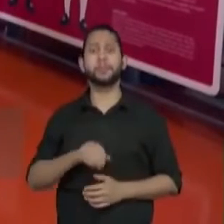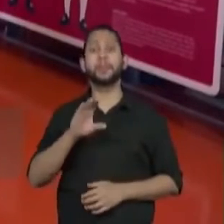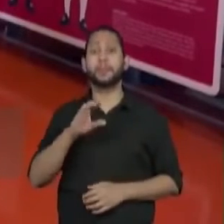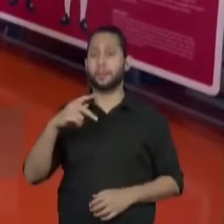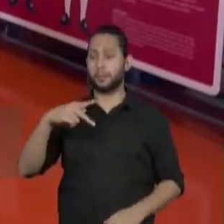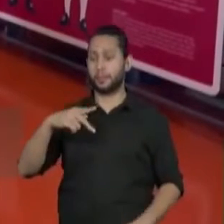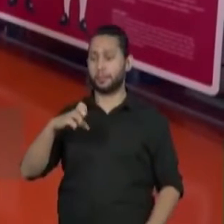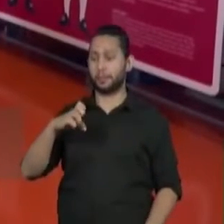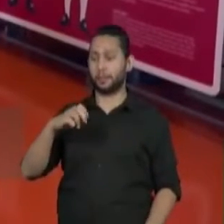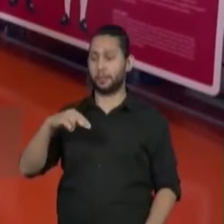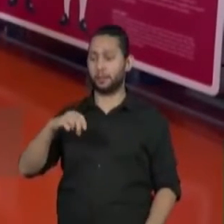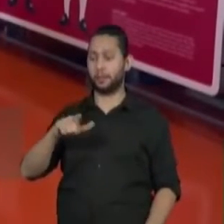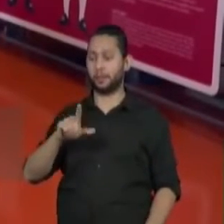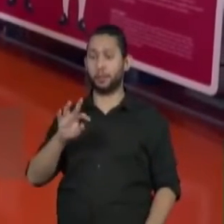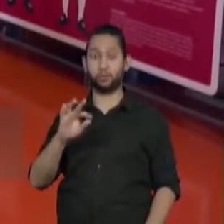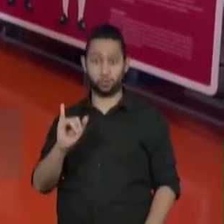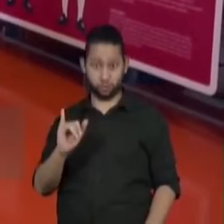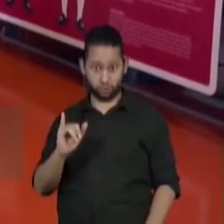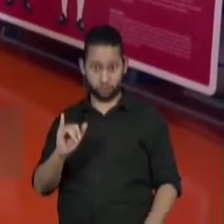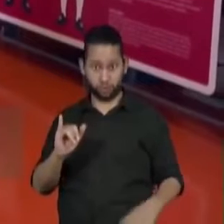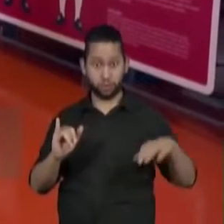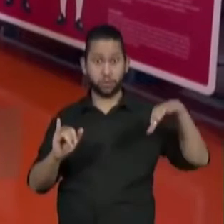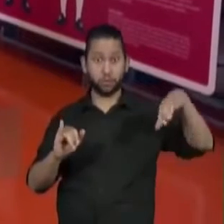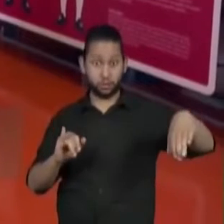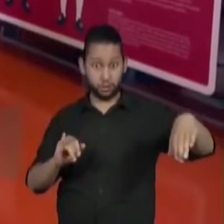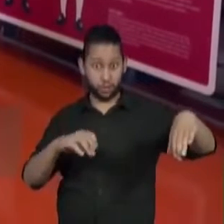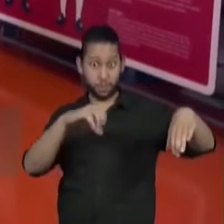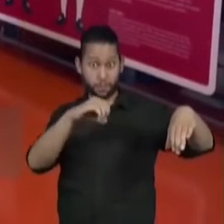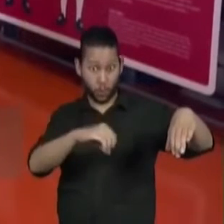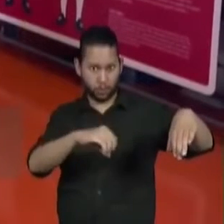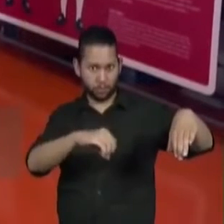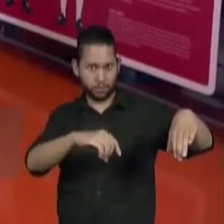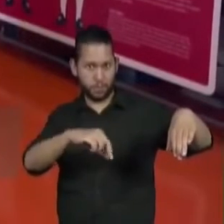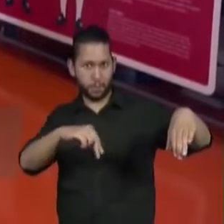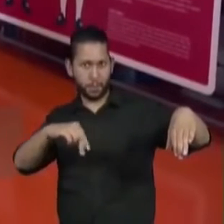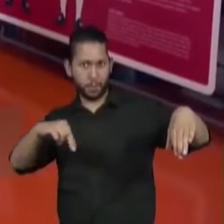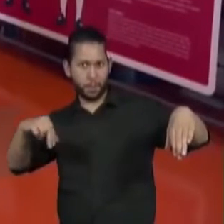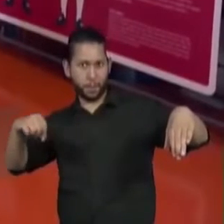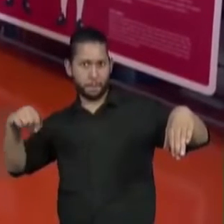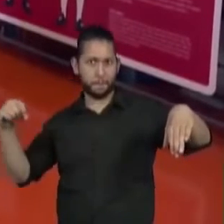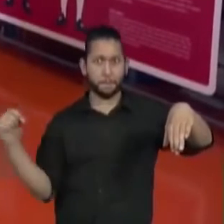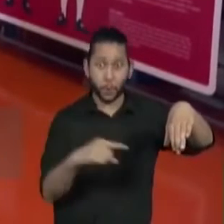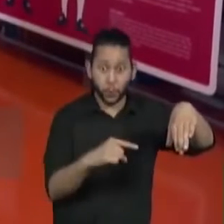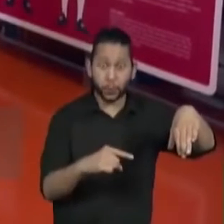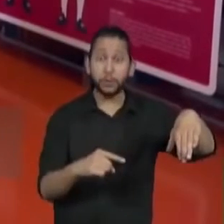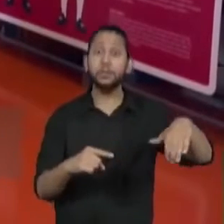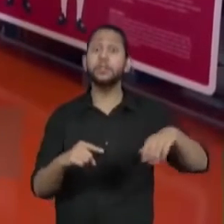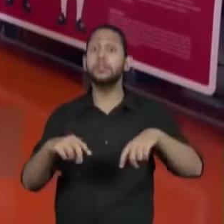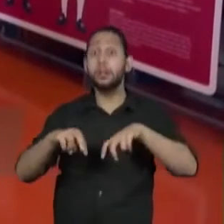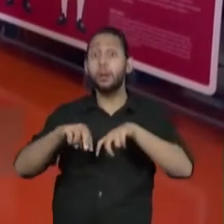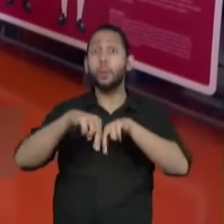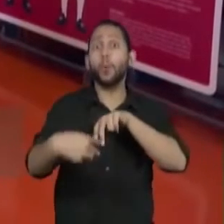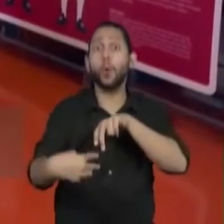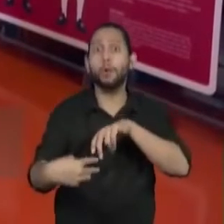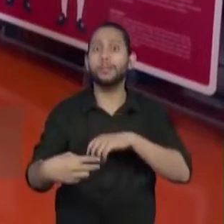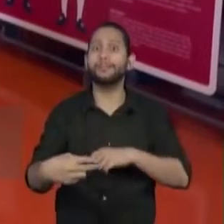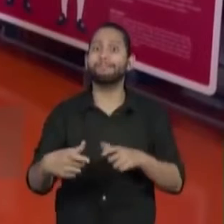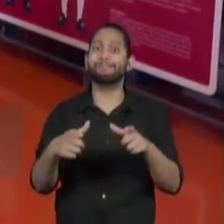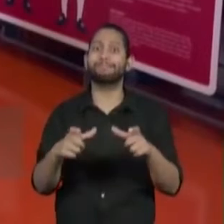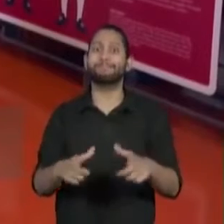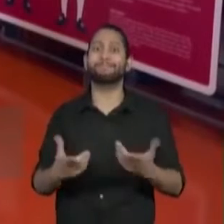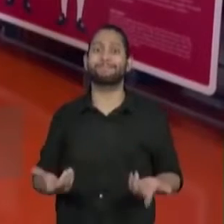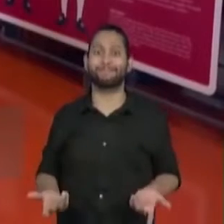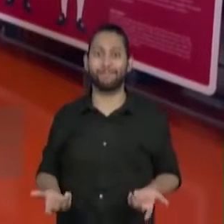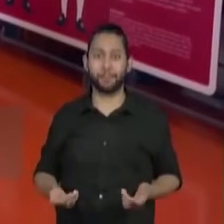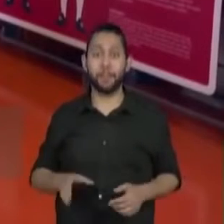para discussões. Vamos voltar para ver se foi pênalti, se não foi, se o jogador chutou antes da